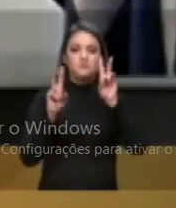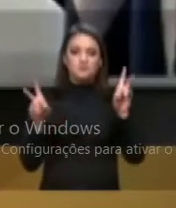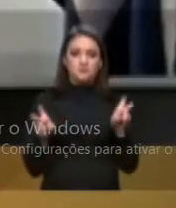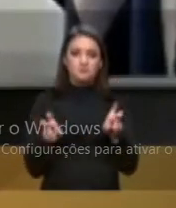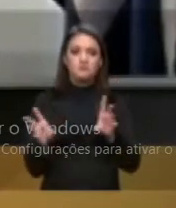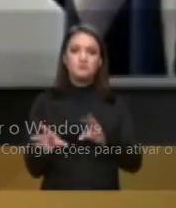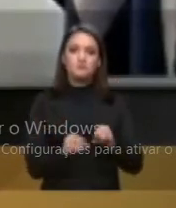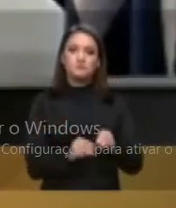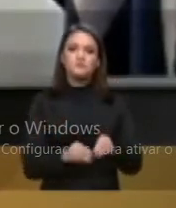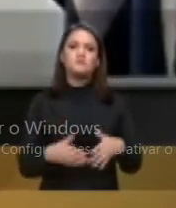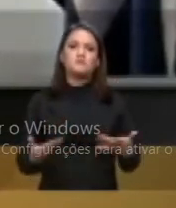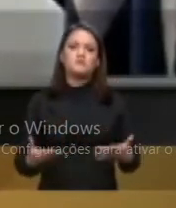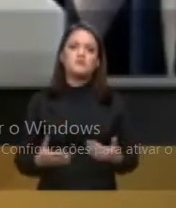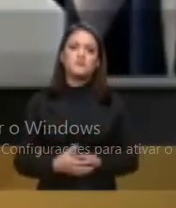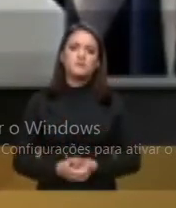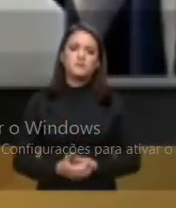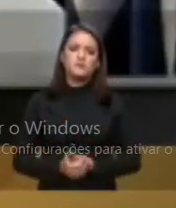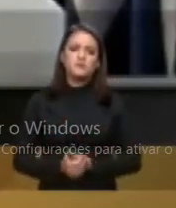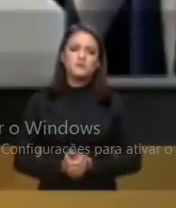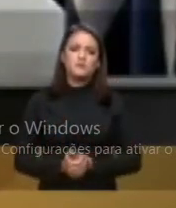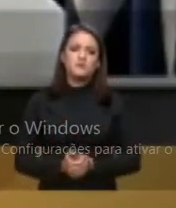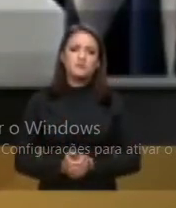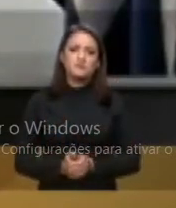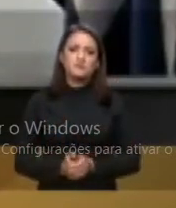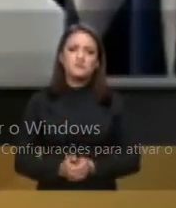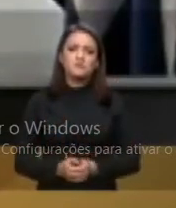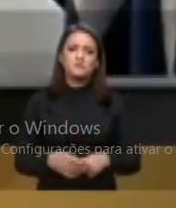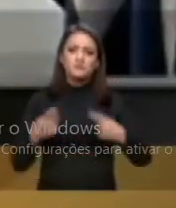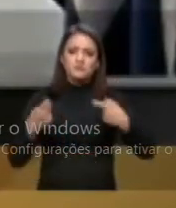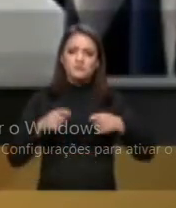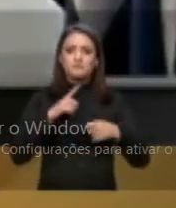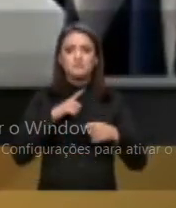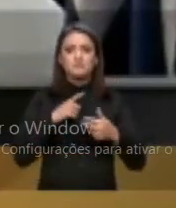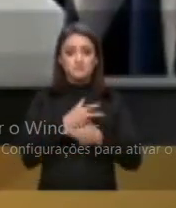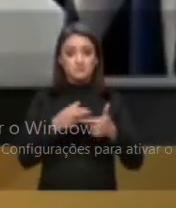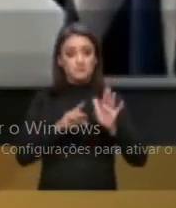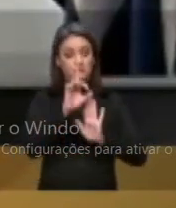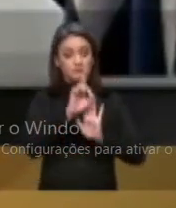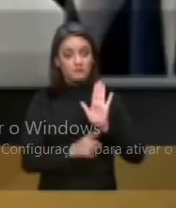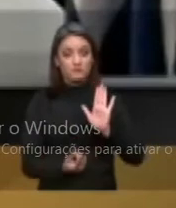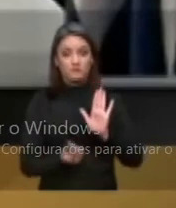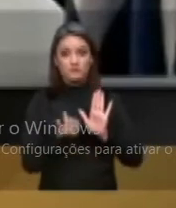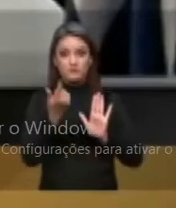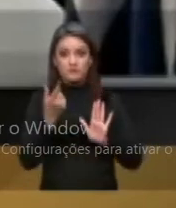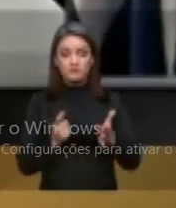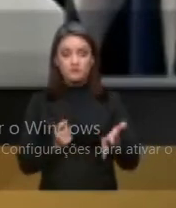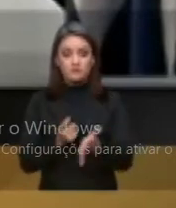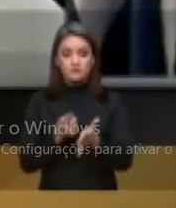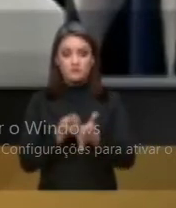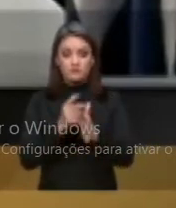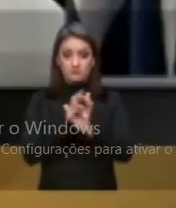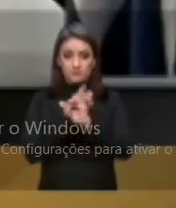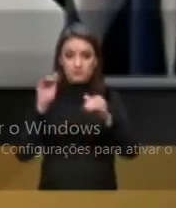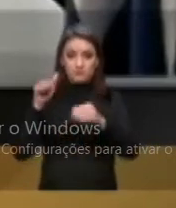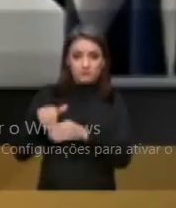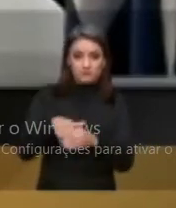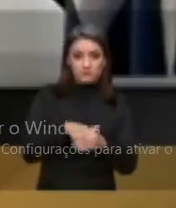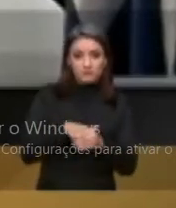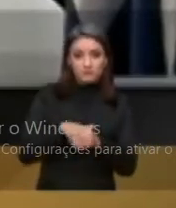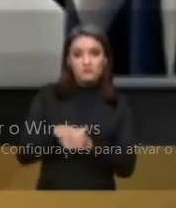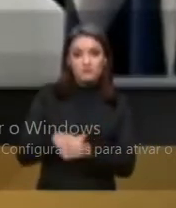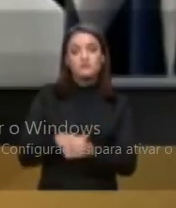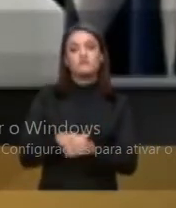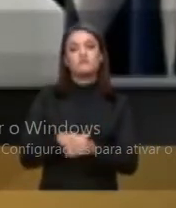programas de duração continuada, fecho aspas. Seria preciso afastar princípios de direito financeiro para situar